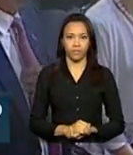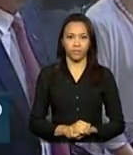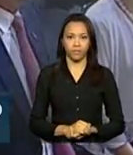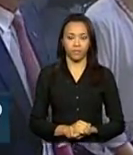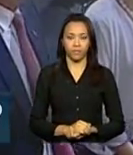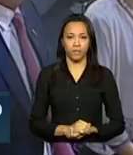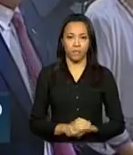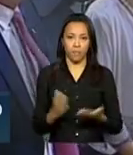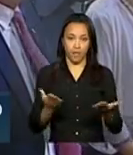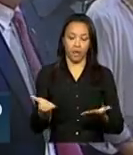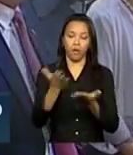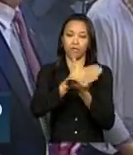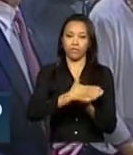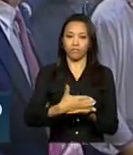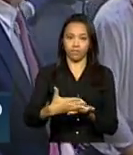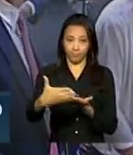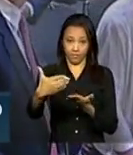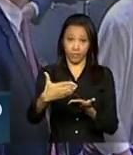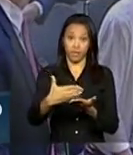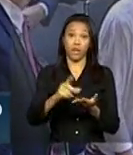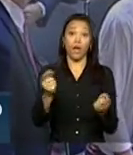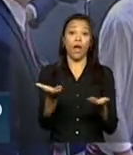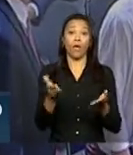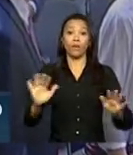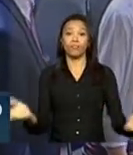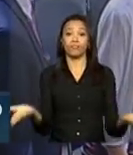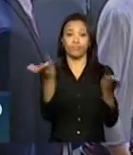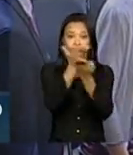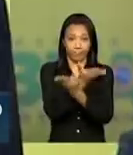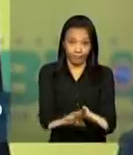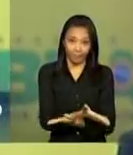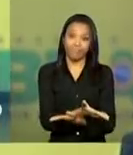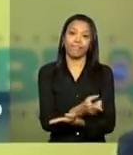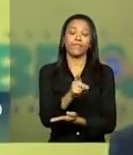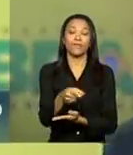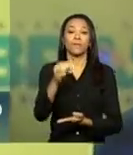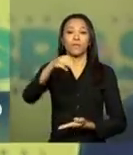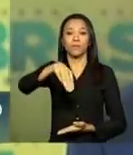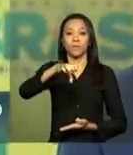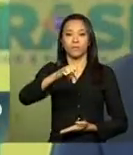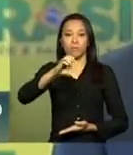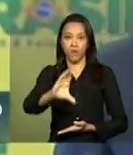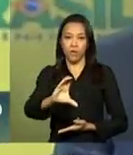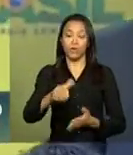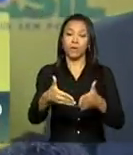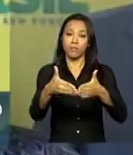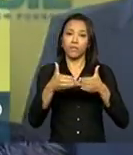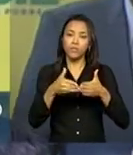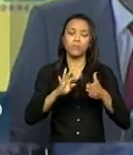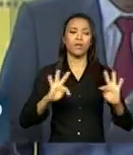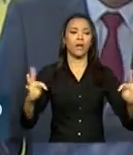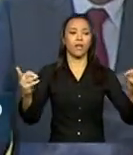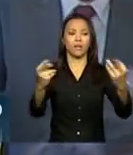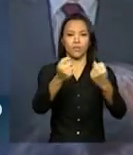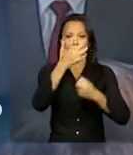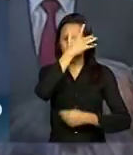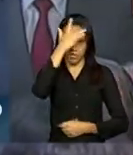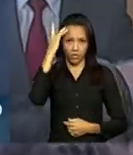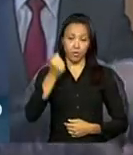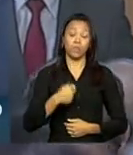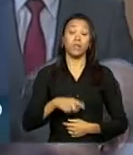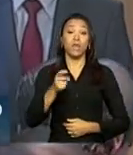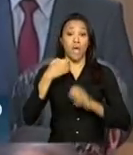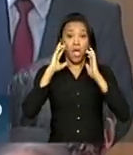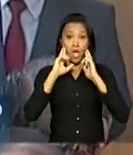Para iniciar a solenidade de transmissão do cargo de ministro de Estado da Educação, solicitamos a todos que se coloquem em posição de